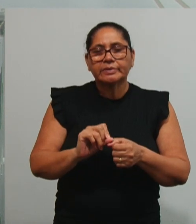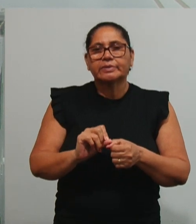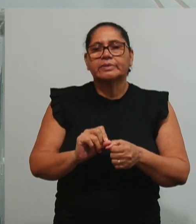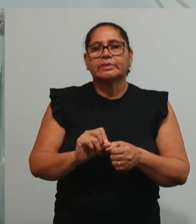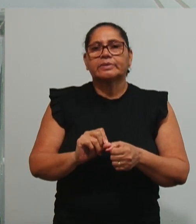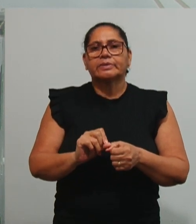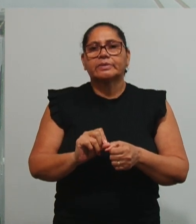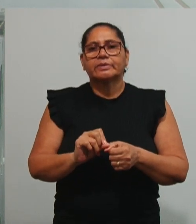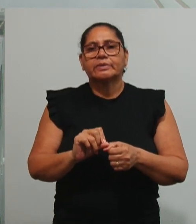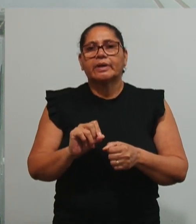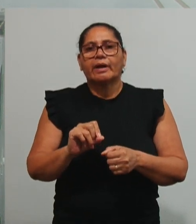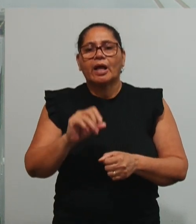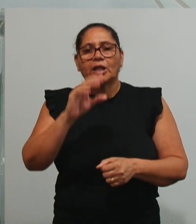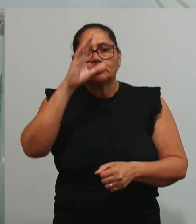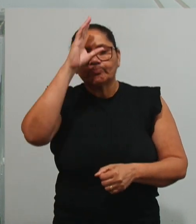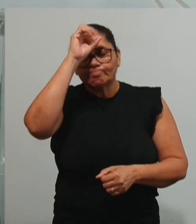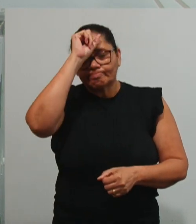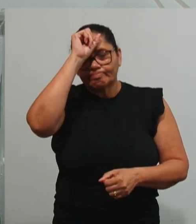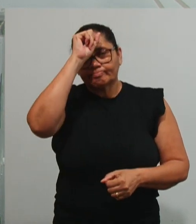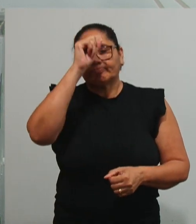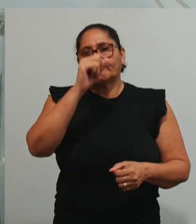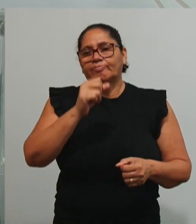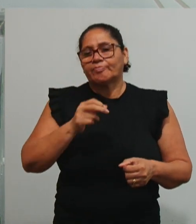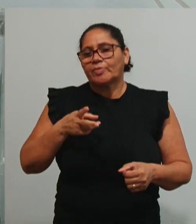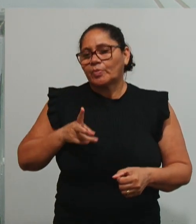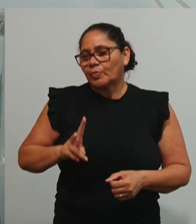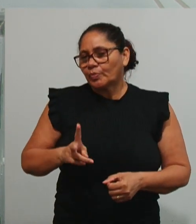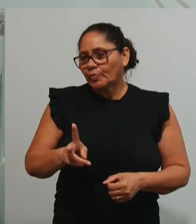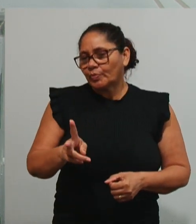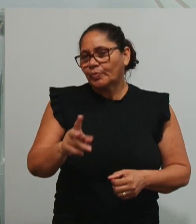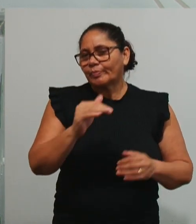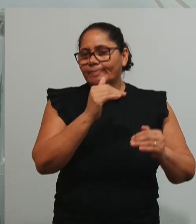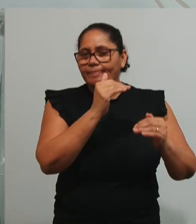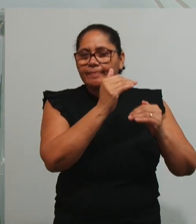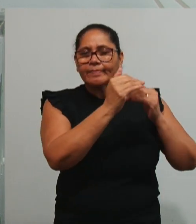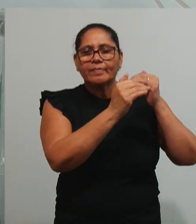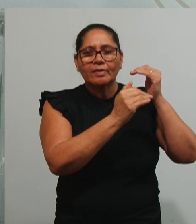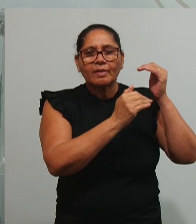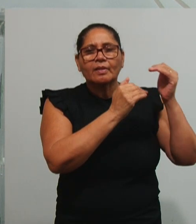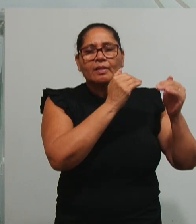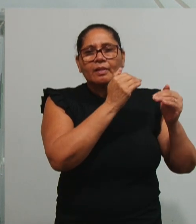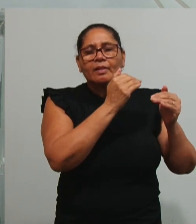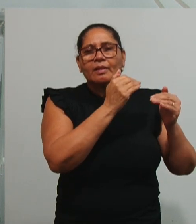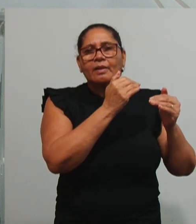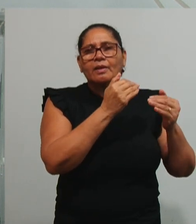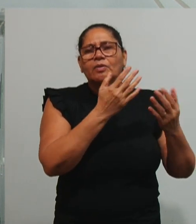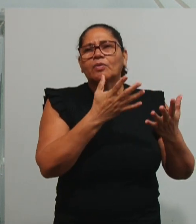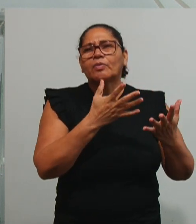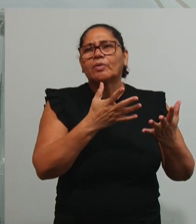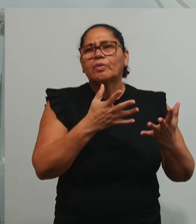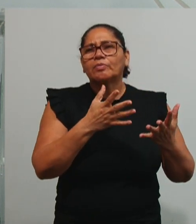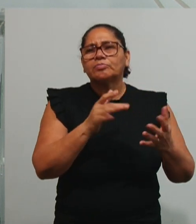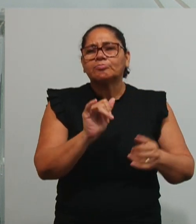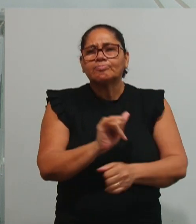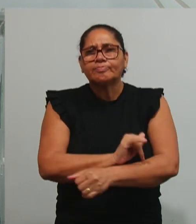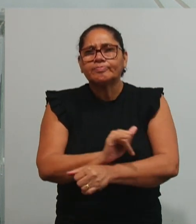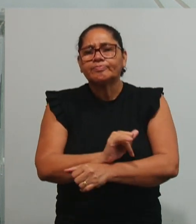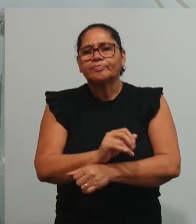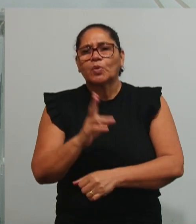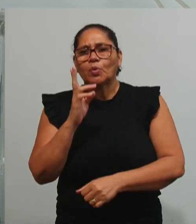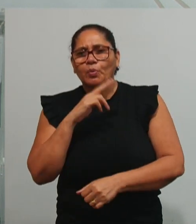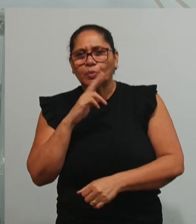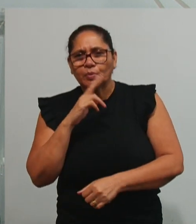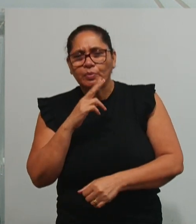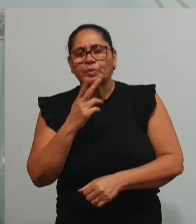e aquilo que foi aprendido ao longo desse processo com a absorção de estratégias emergentes